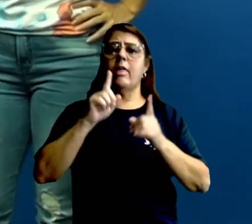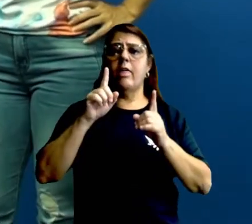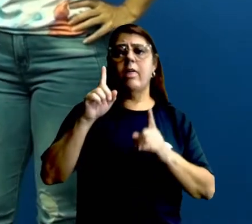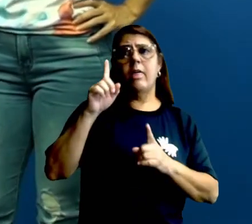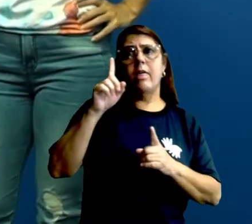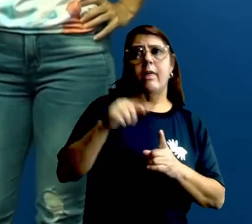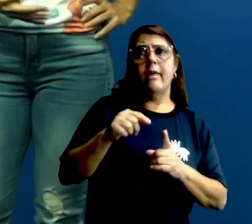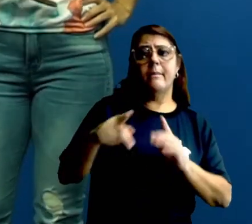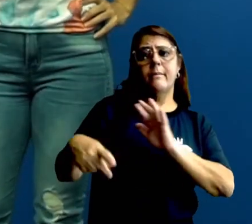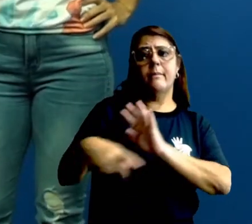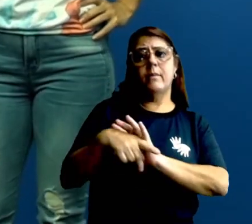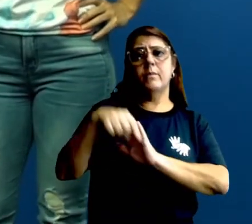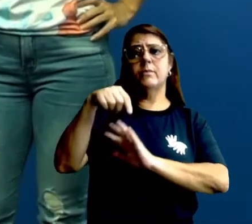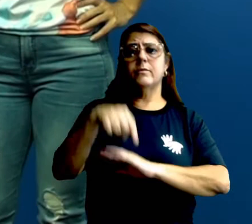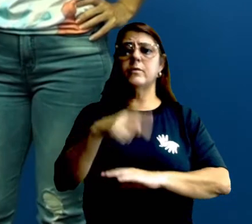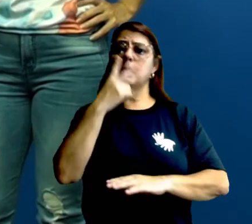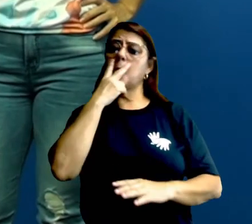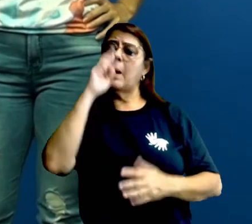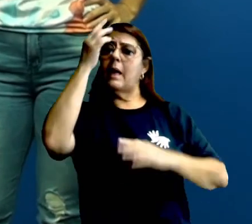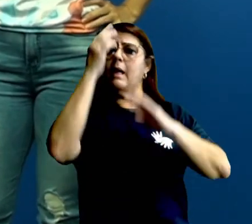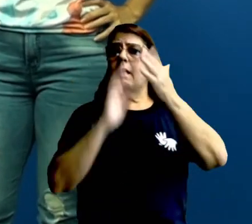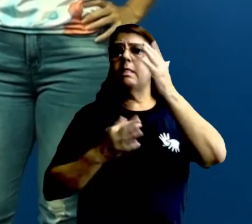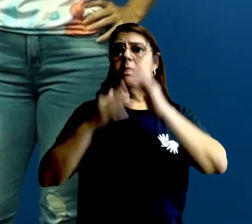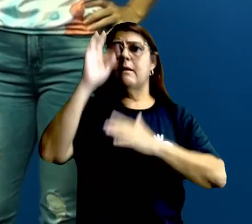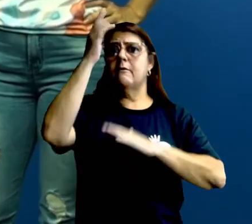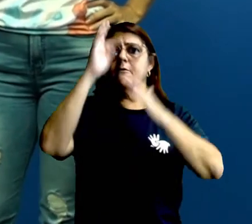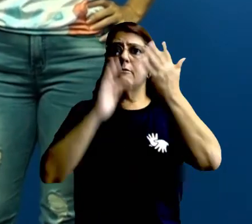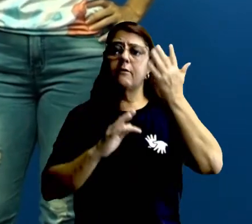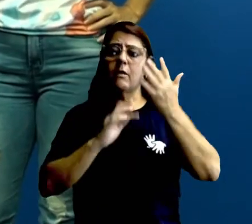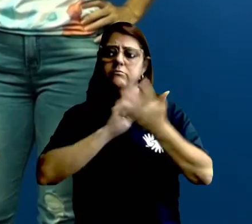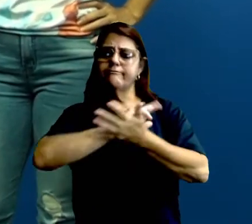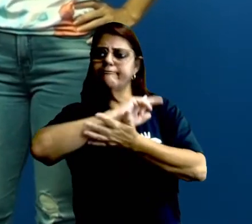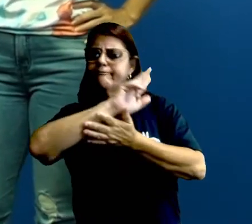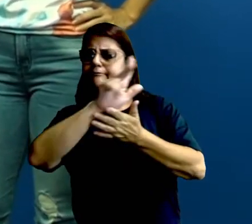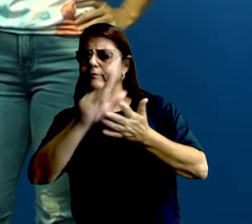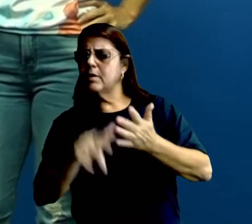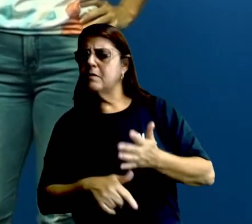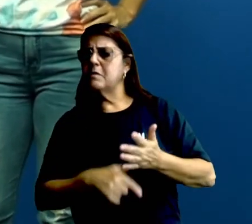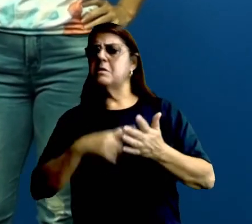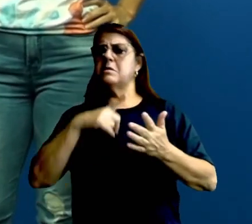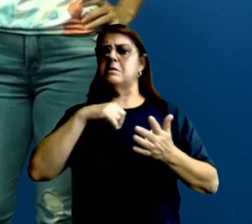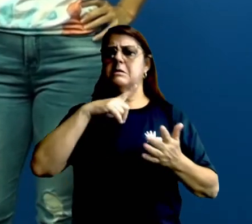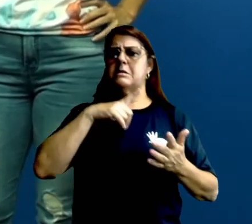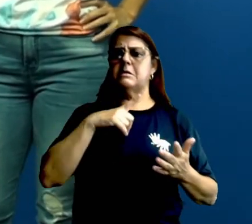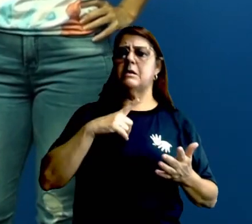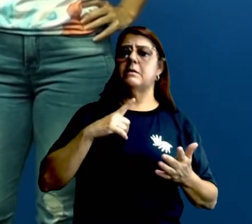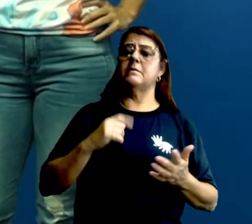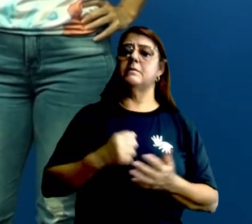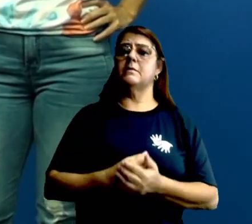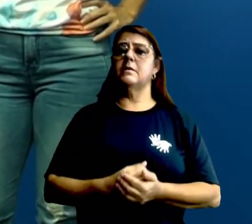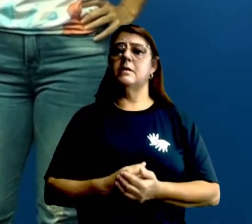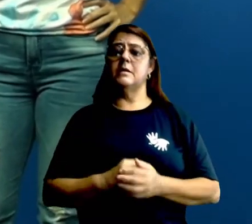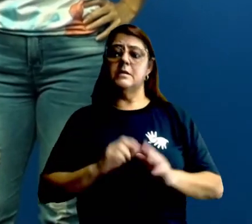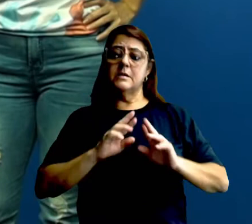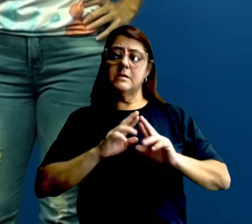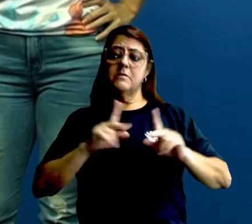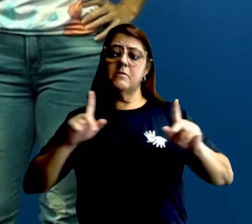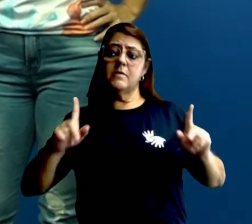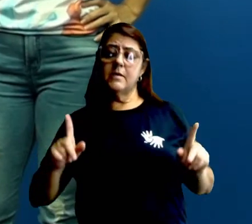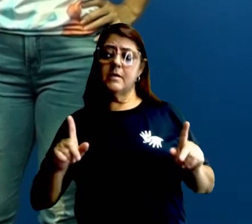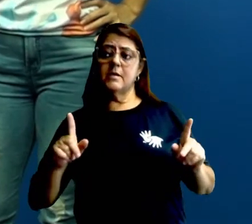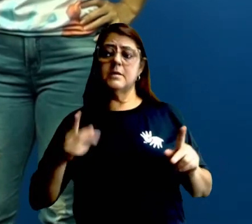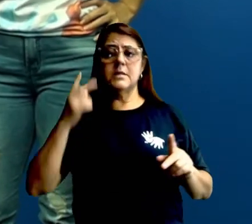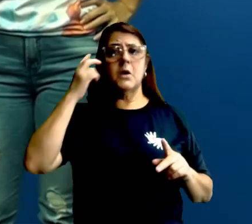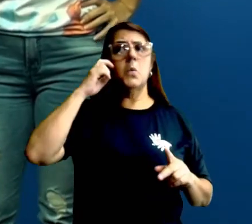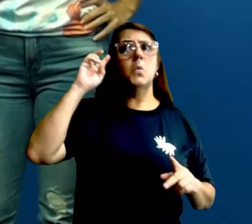diversidade do nosso carnaval ela é imensa. Então, essa diversidade, ou seja, essa